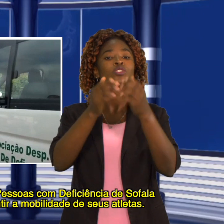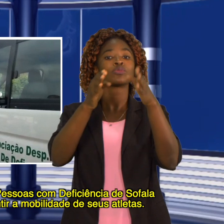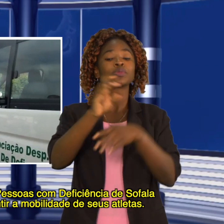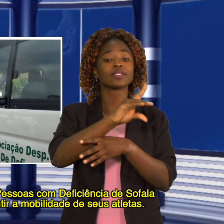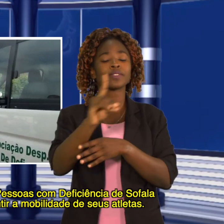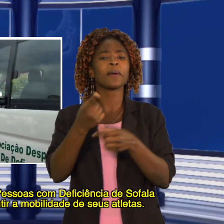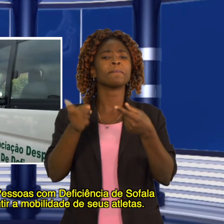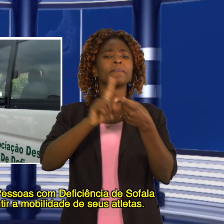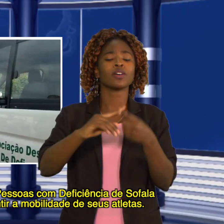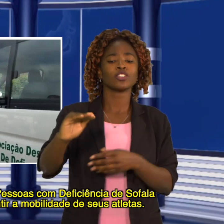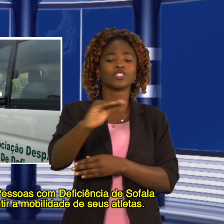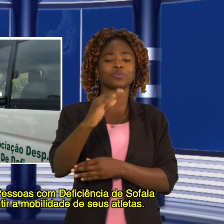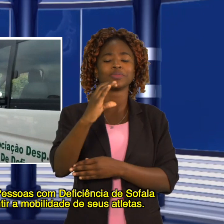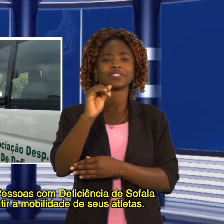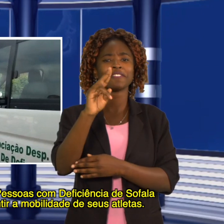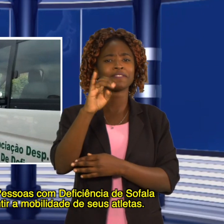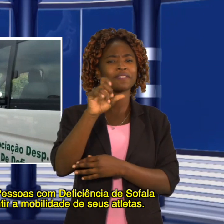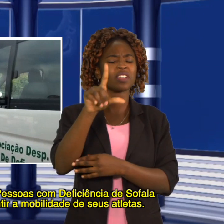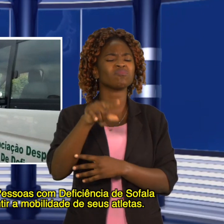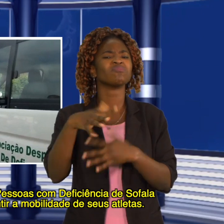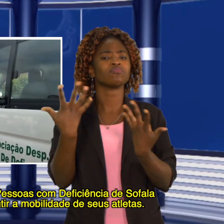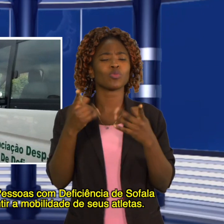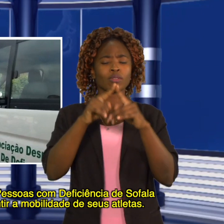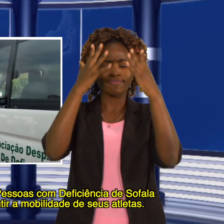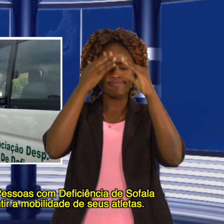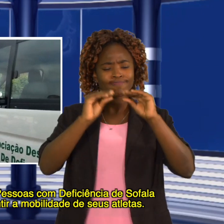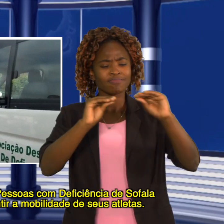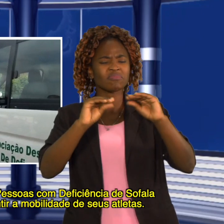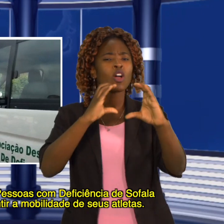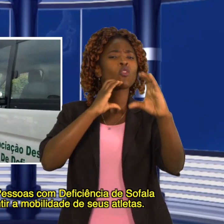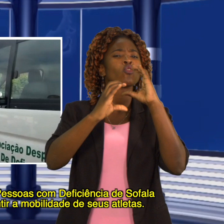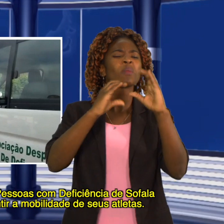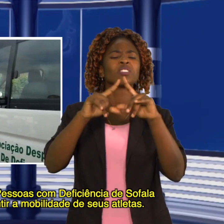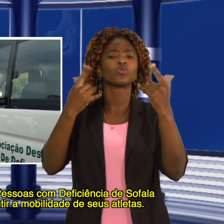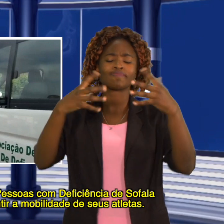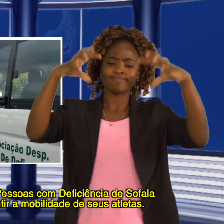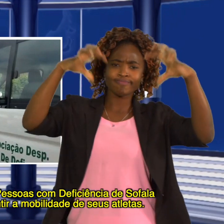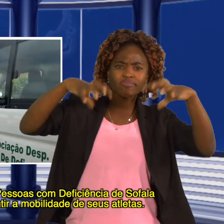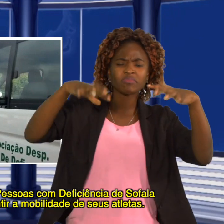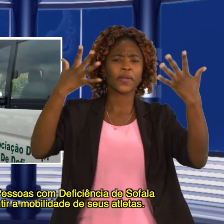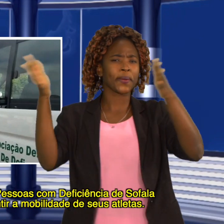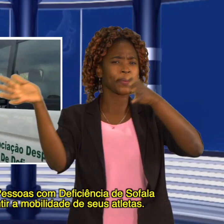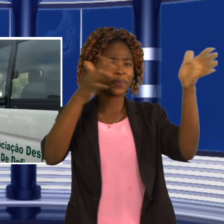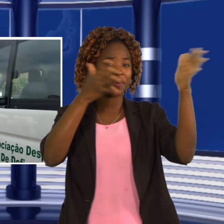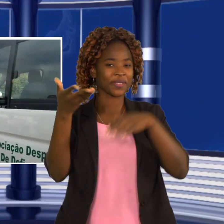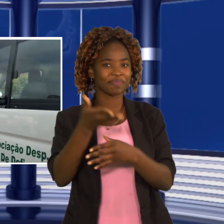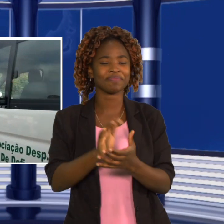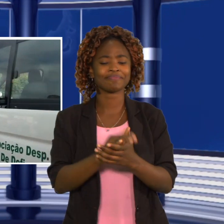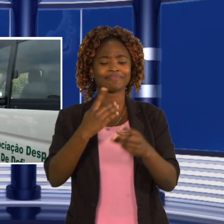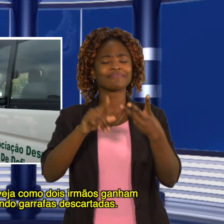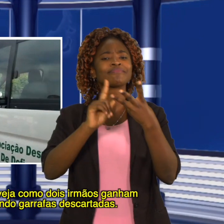Associação Desportiva de Pessoas com Deficiência de Sofala recebe viatura para garantir a mobilidade dos seus